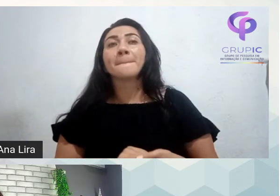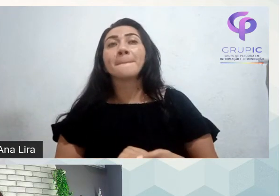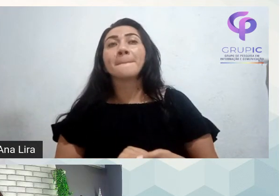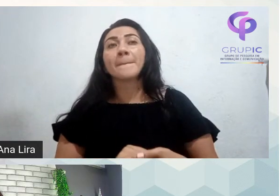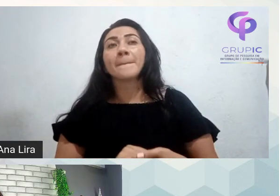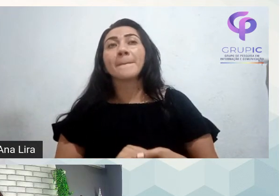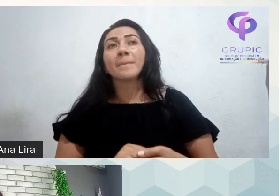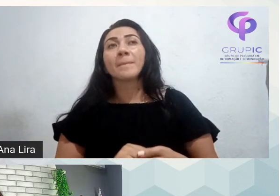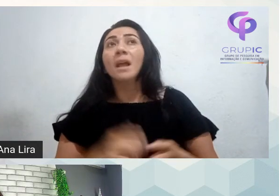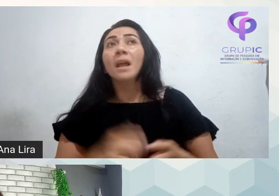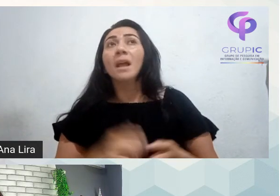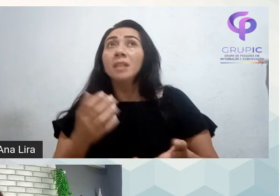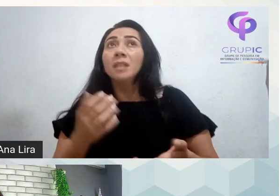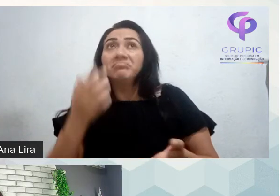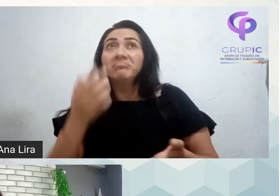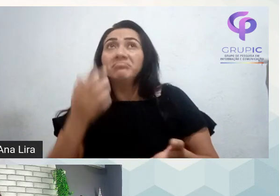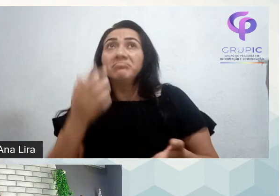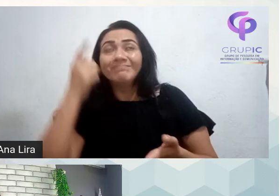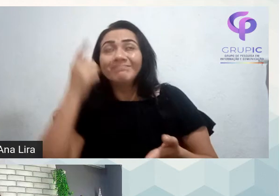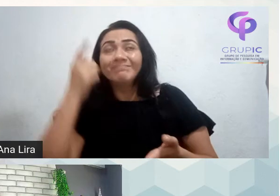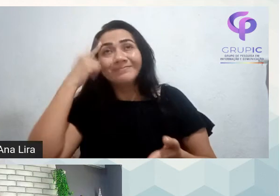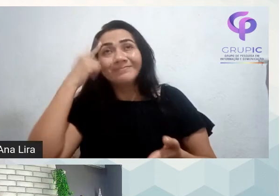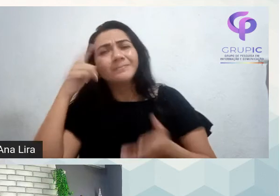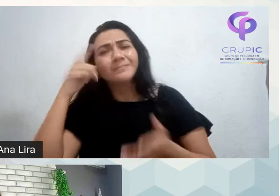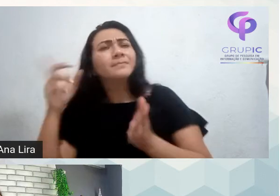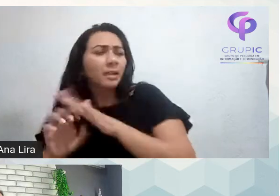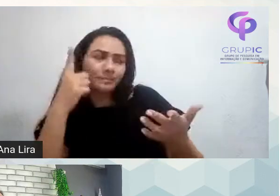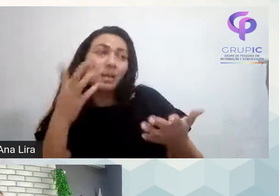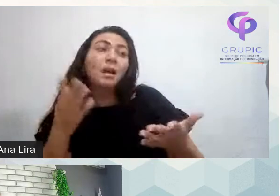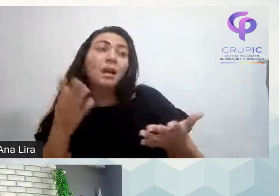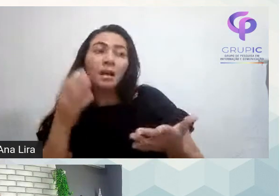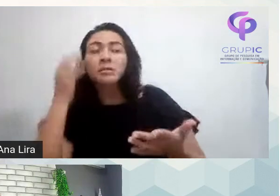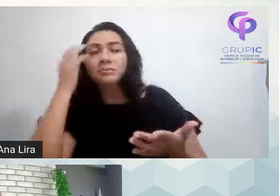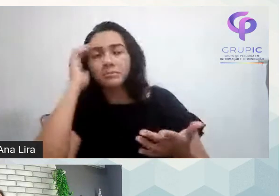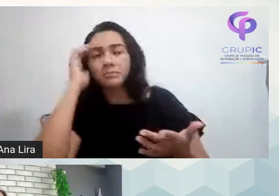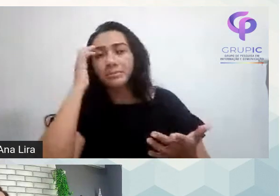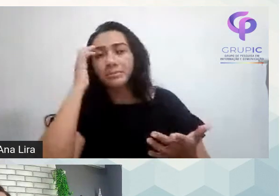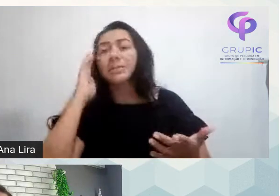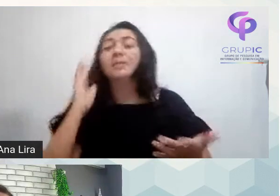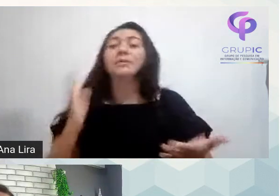opa, você colocou que 1 milhão só para um